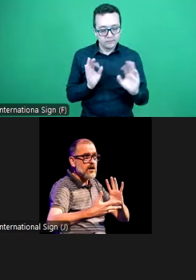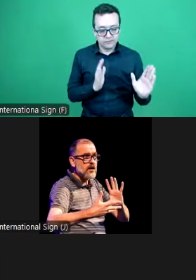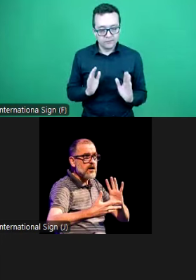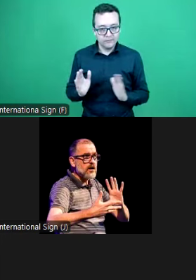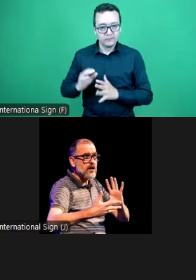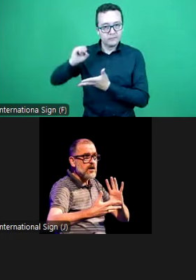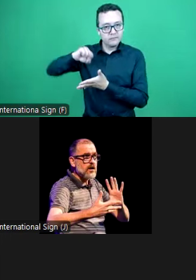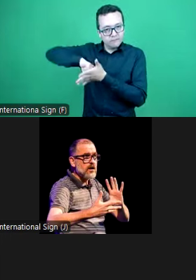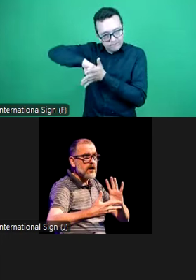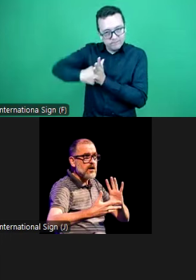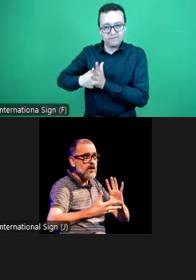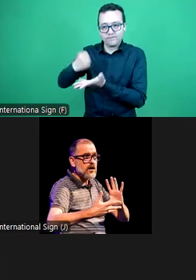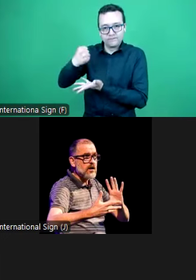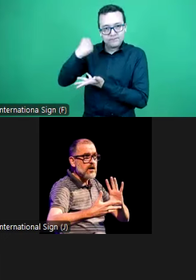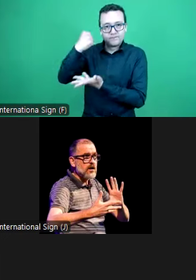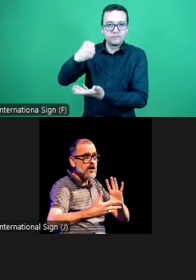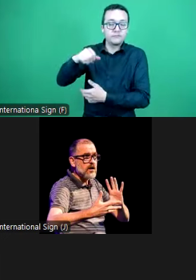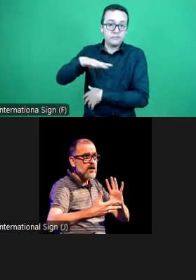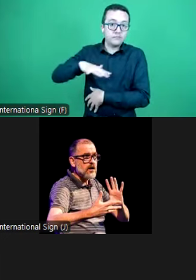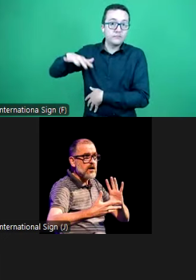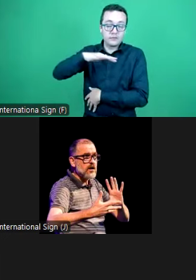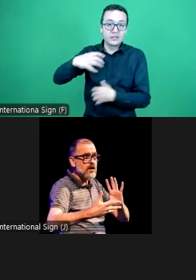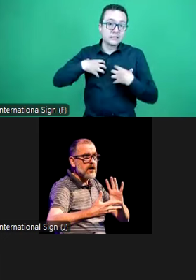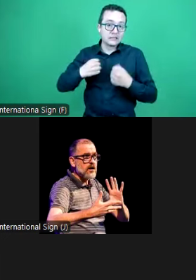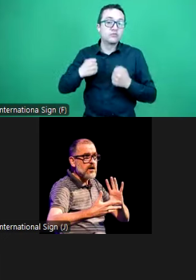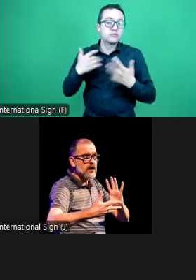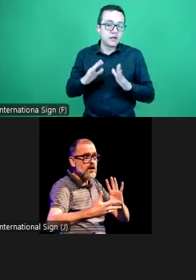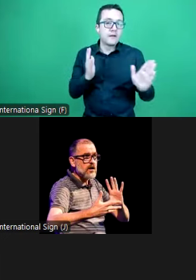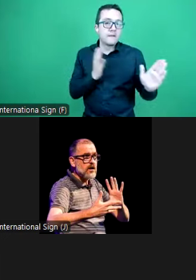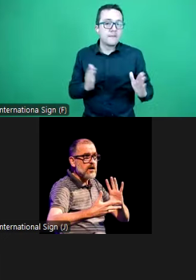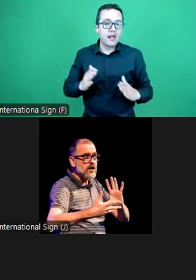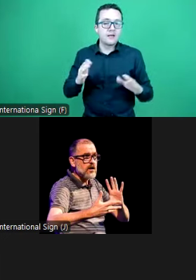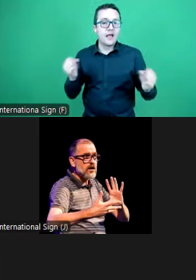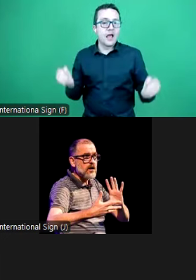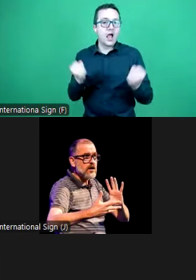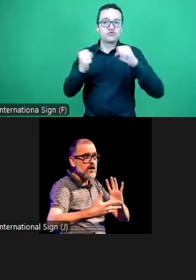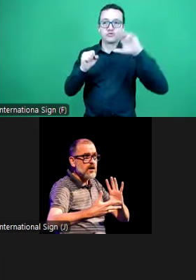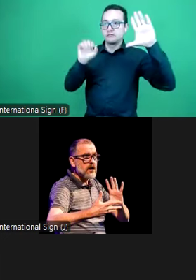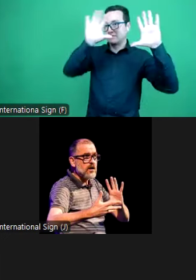momento, recebendo os planos de ação regional dos estados e municípios, já nessa perspectiva que